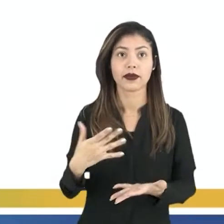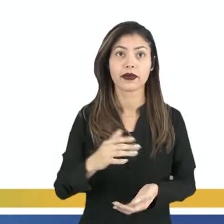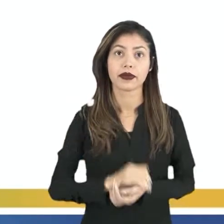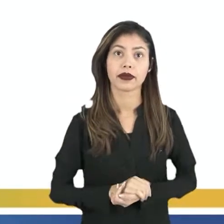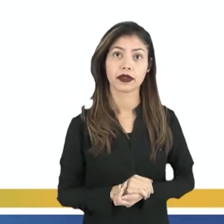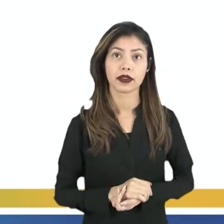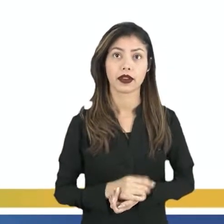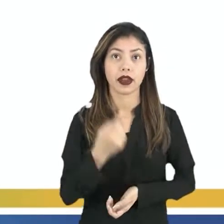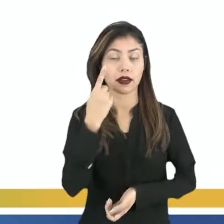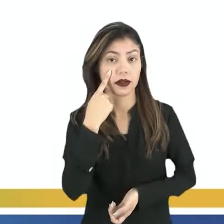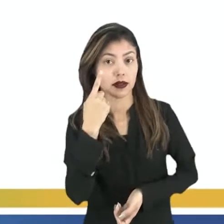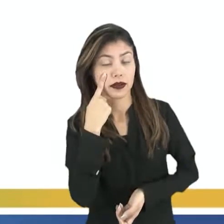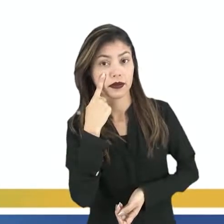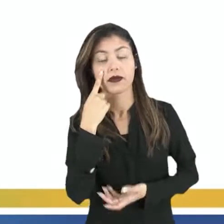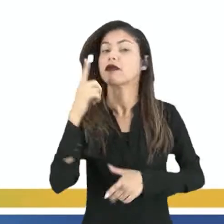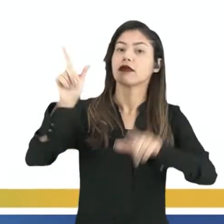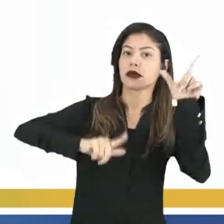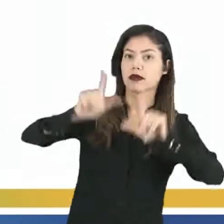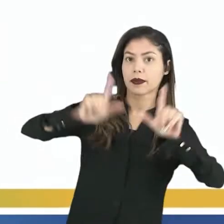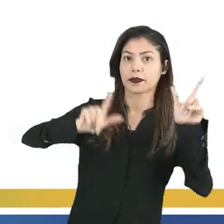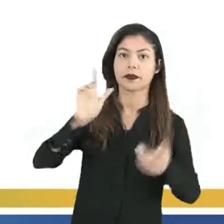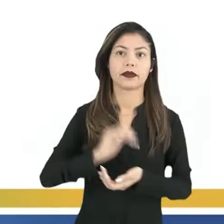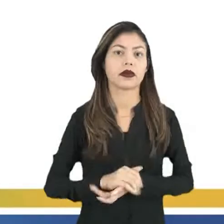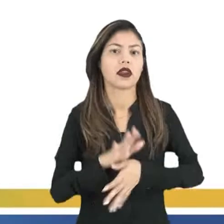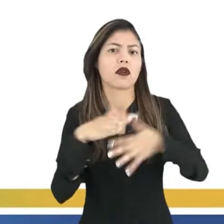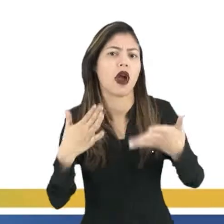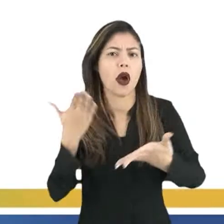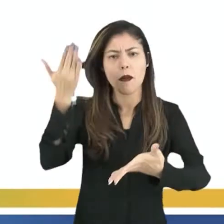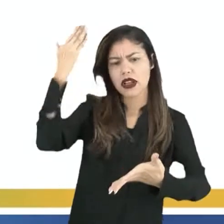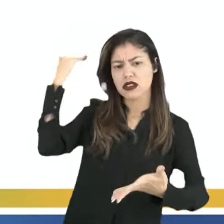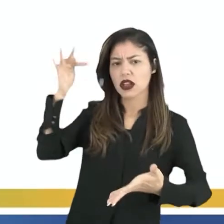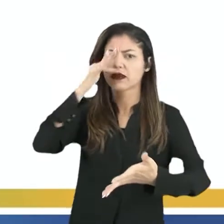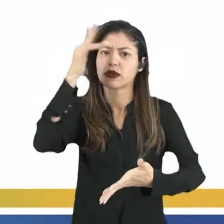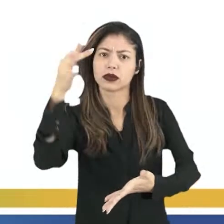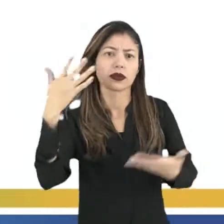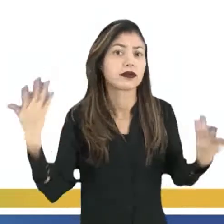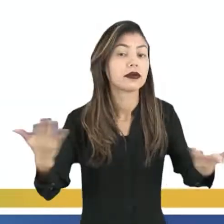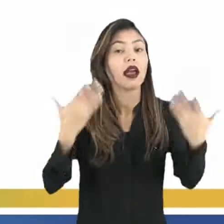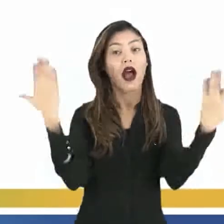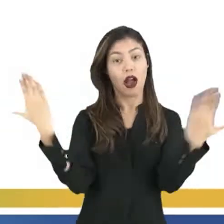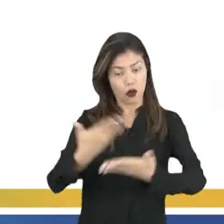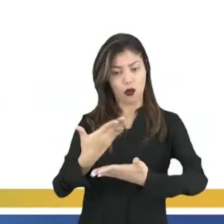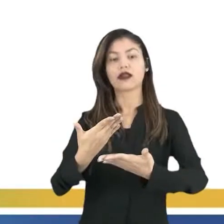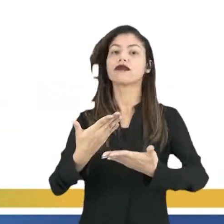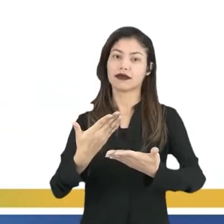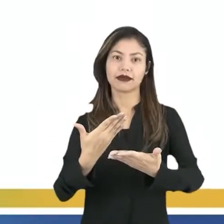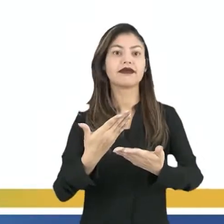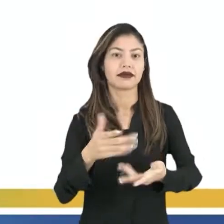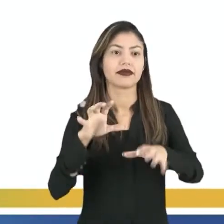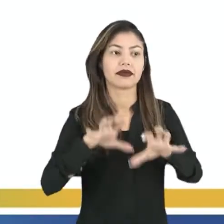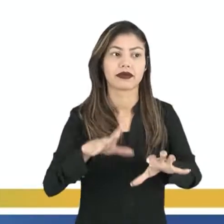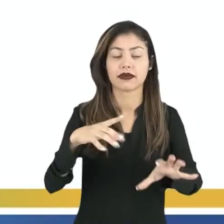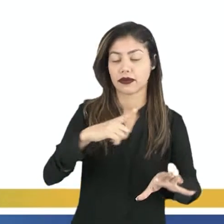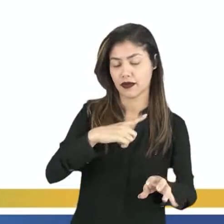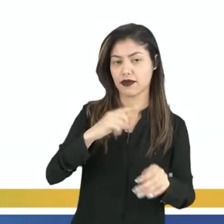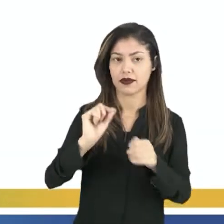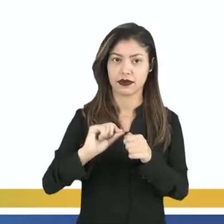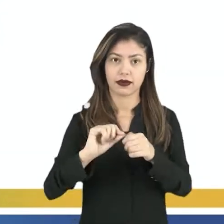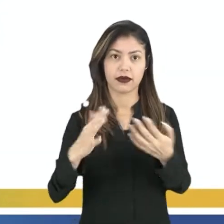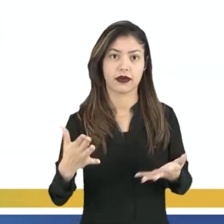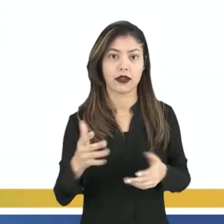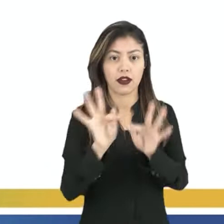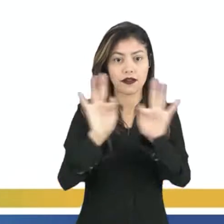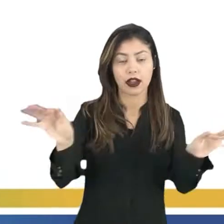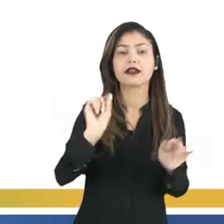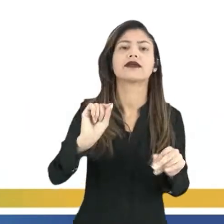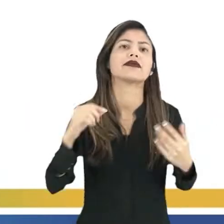Bart assistindo TV. Em que momento? No passado? No futuro? Não, ele está fazendo agora, neste momento. Então, a